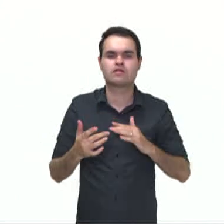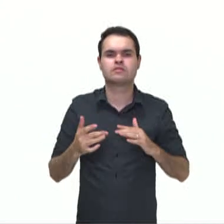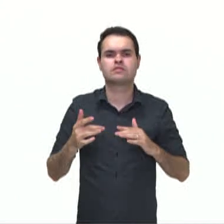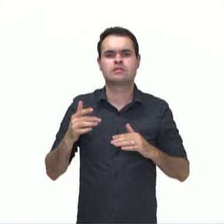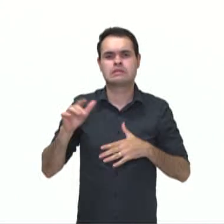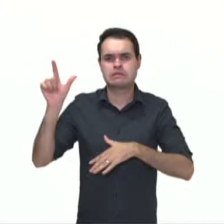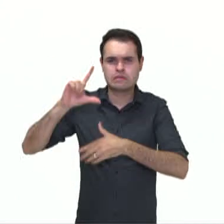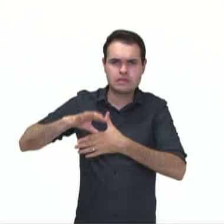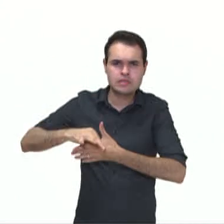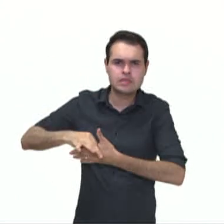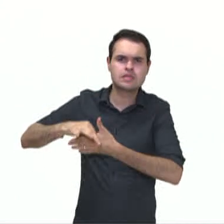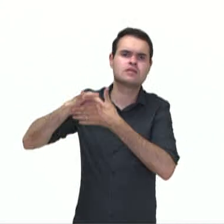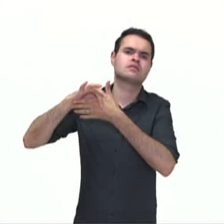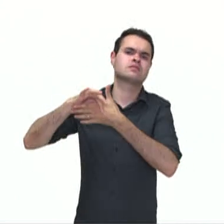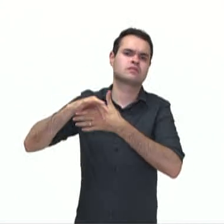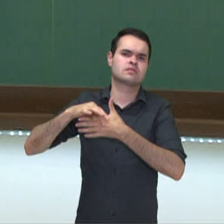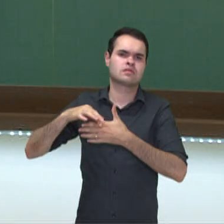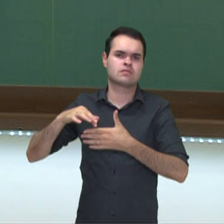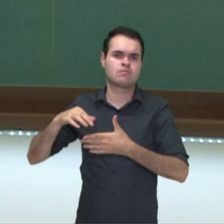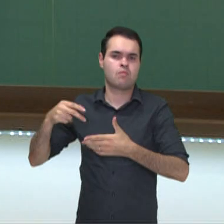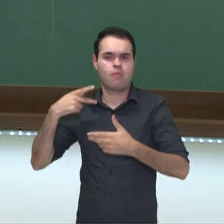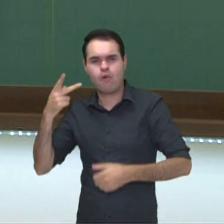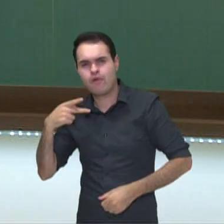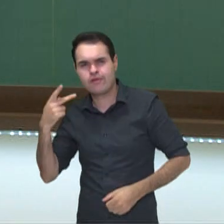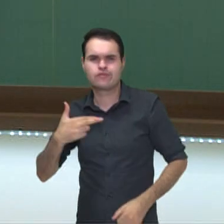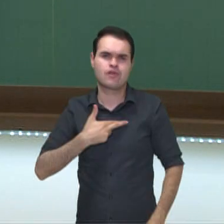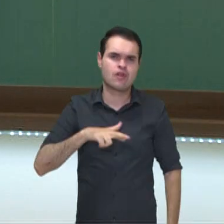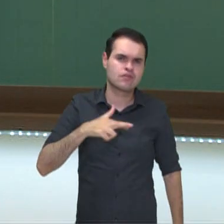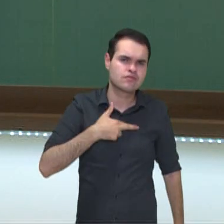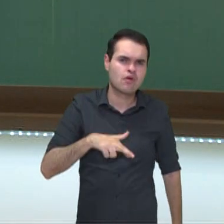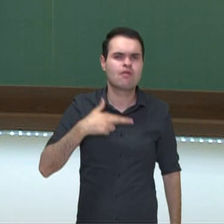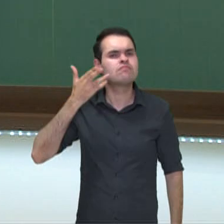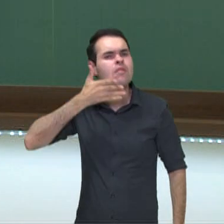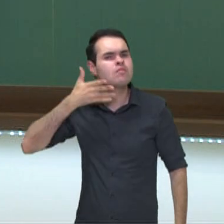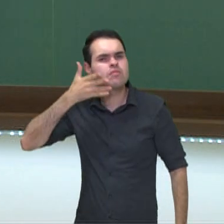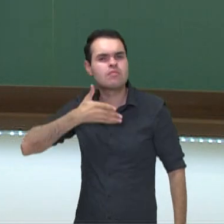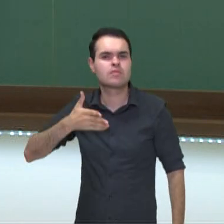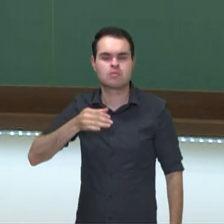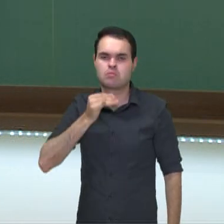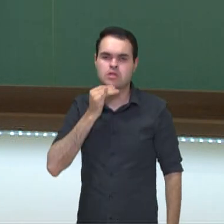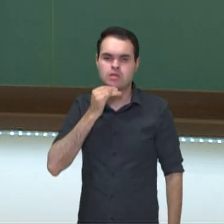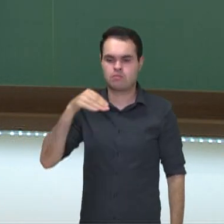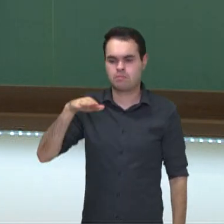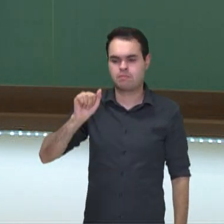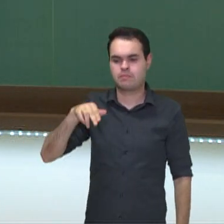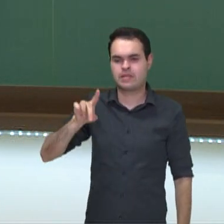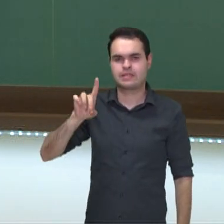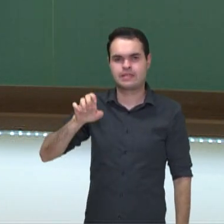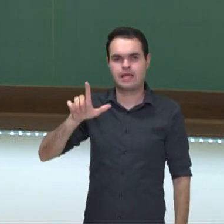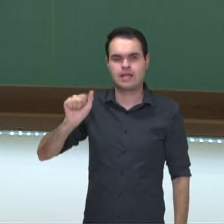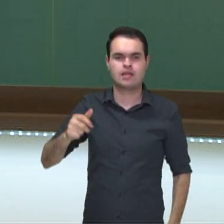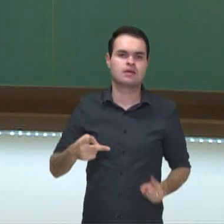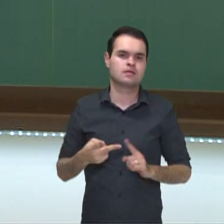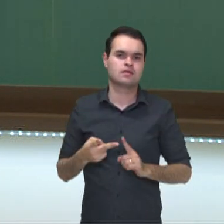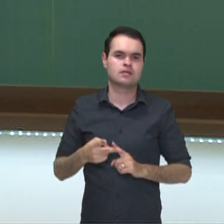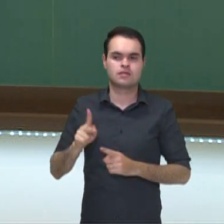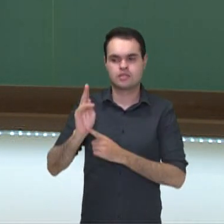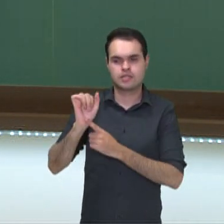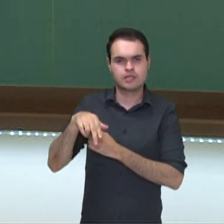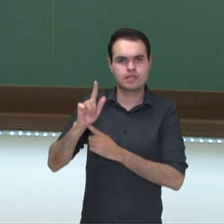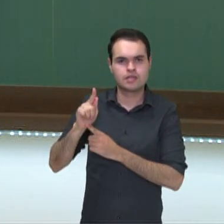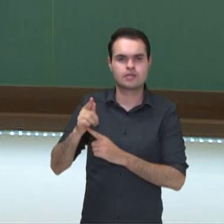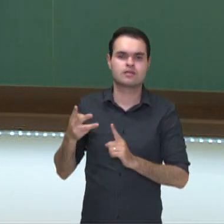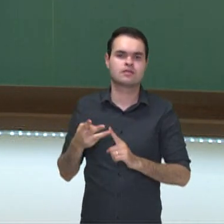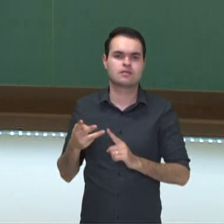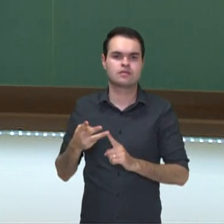religiosos, palestrantes, etc. Eu trouxe alguns exemplos aqui. Nelson Mandela, Martin Luther King, Steve